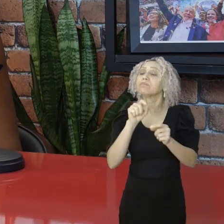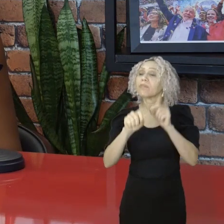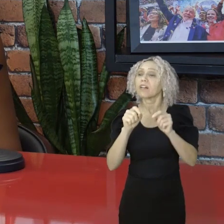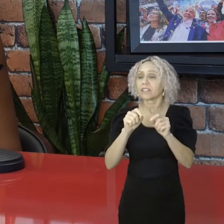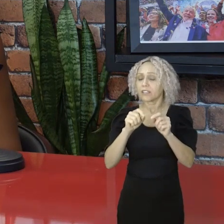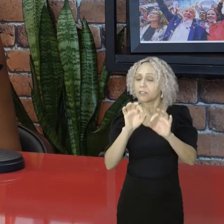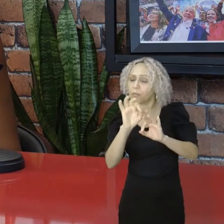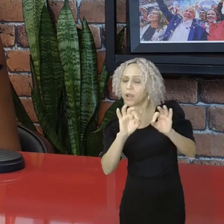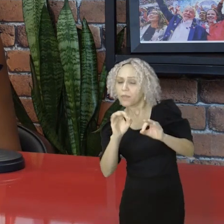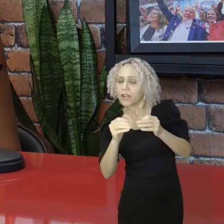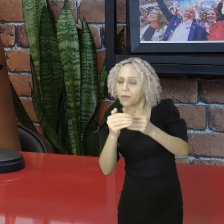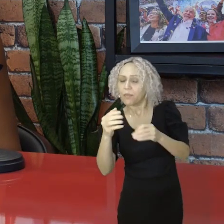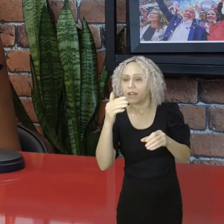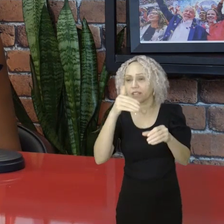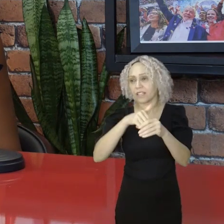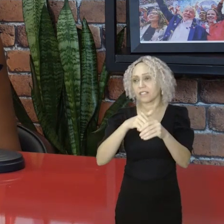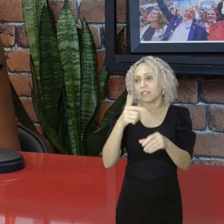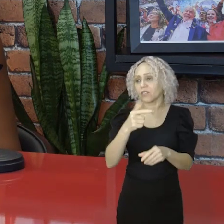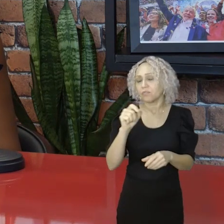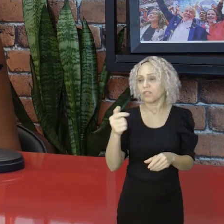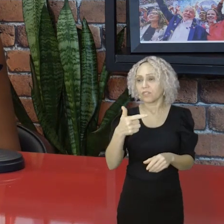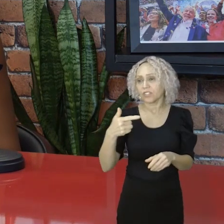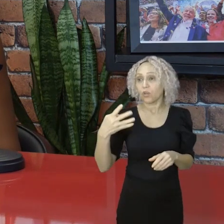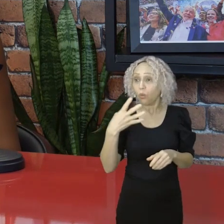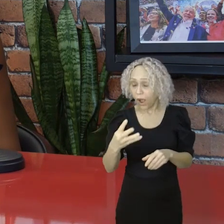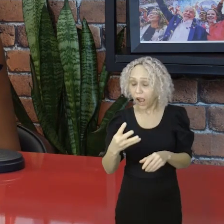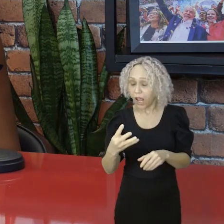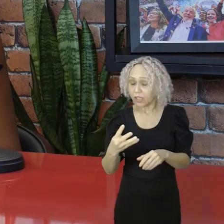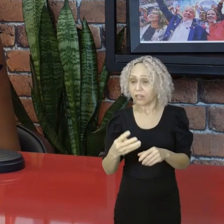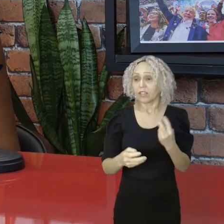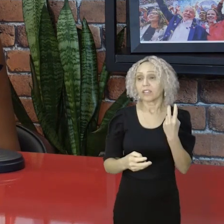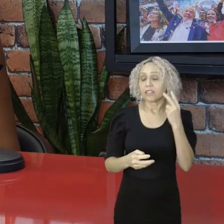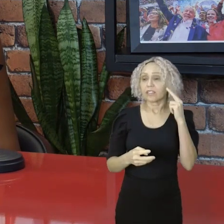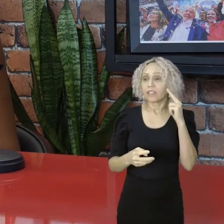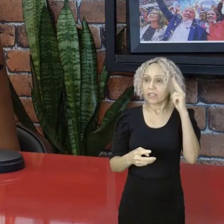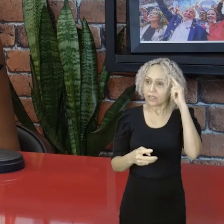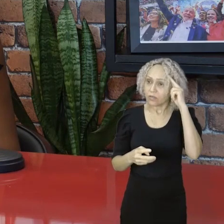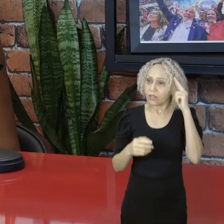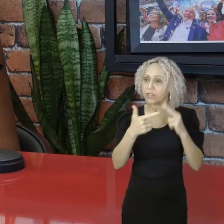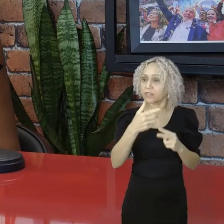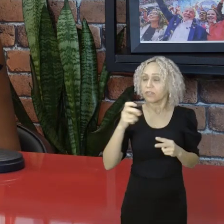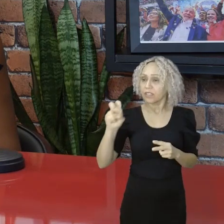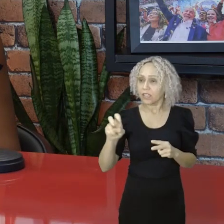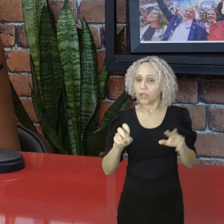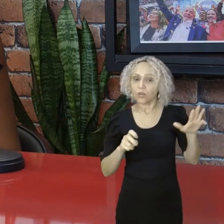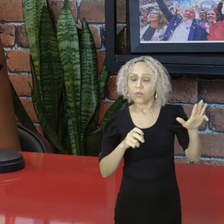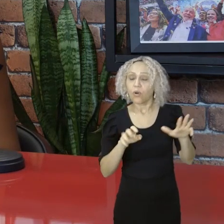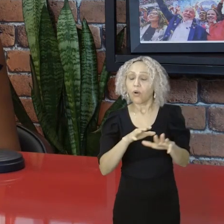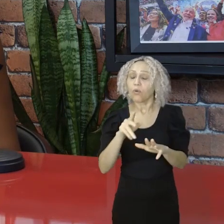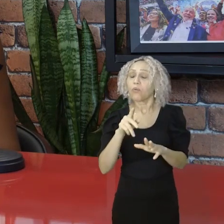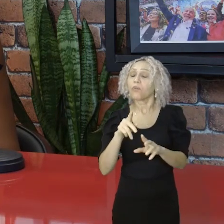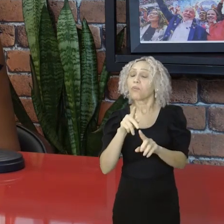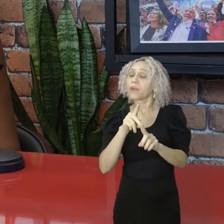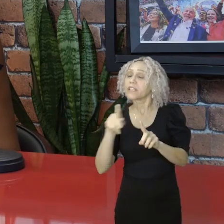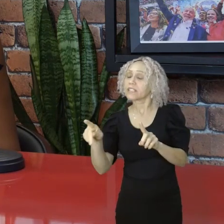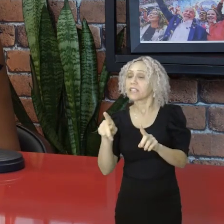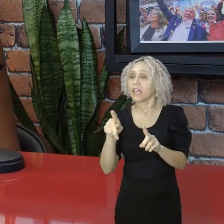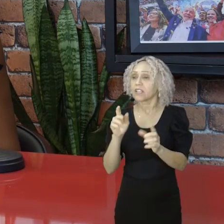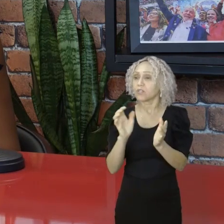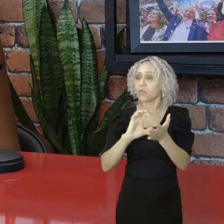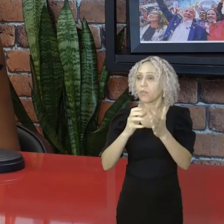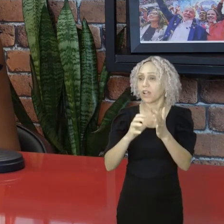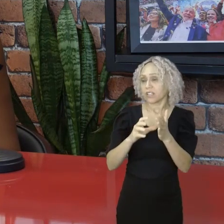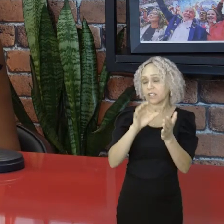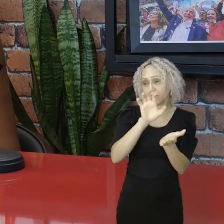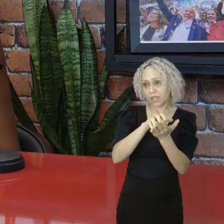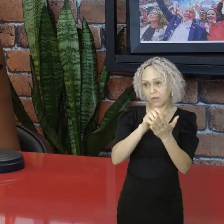da agenda de preparação para as eleições de 2024. Na segunda-feira, dia 25, o presidente do partido em